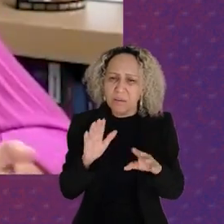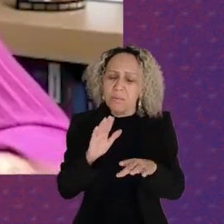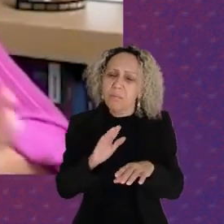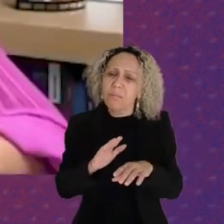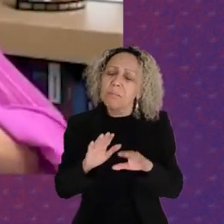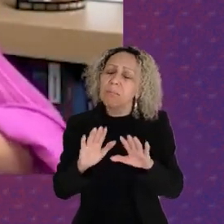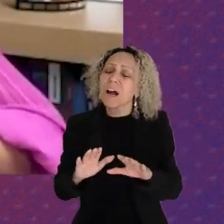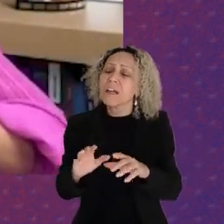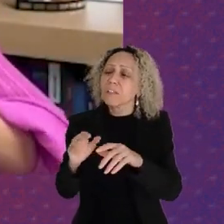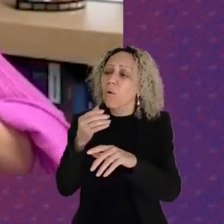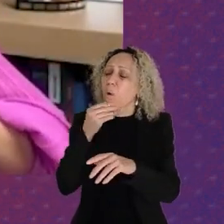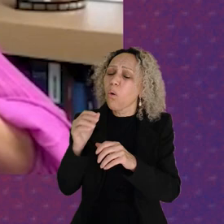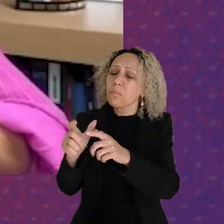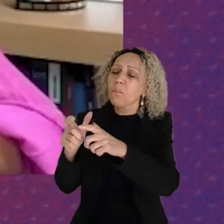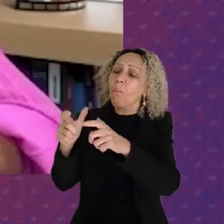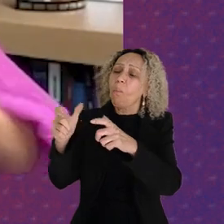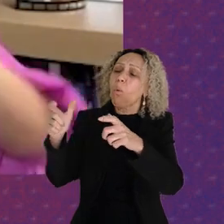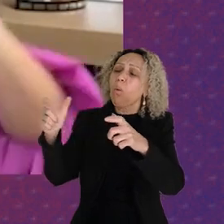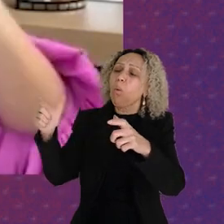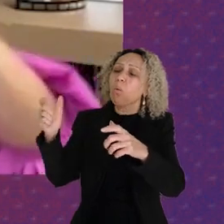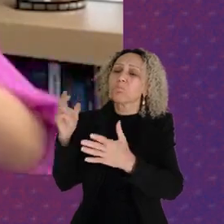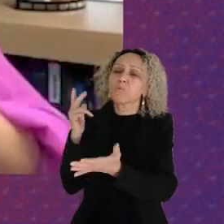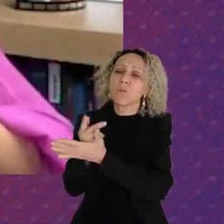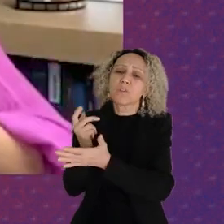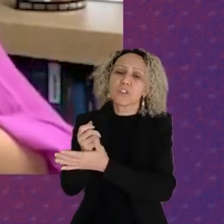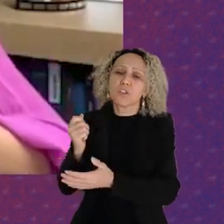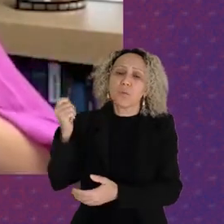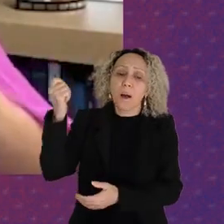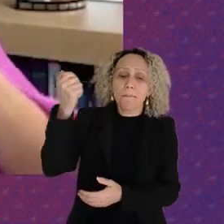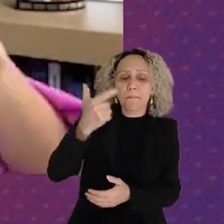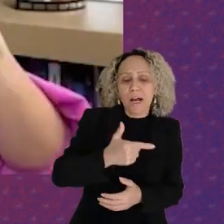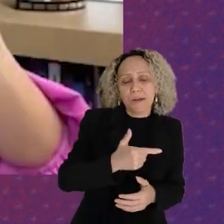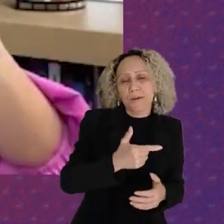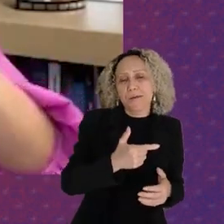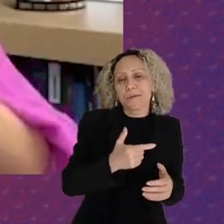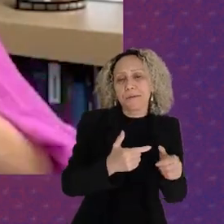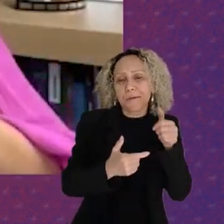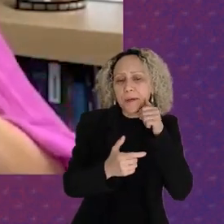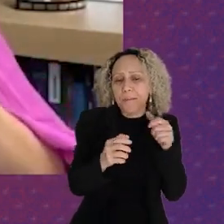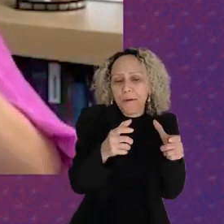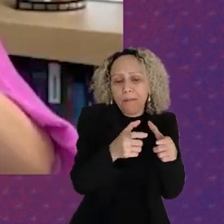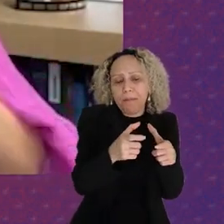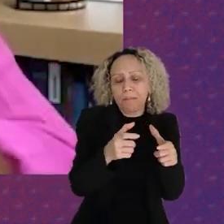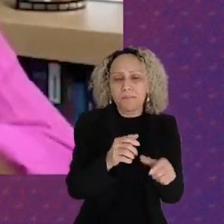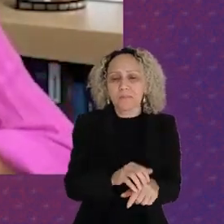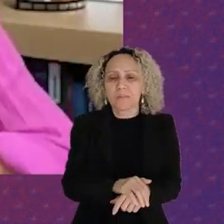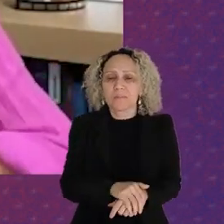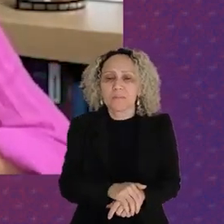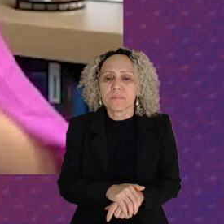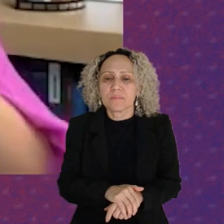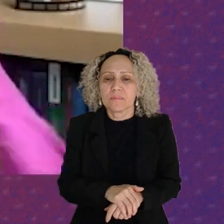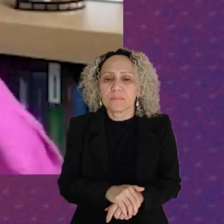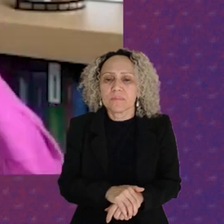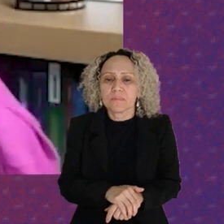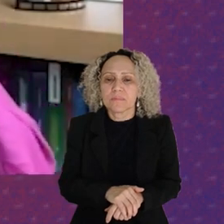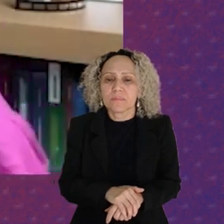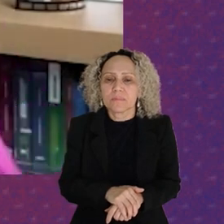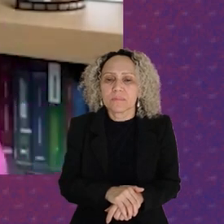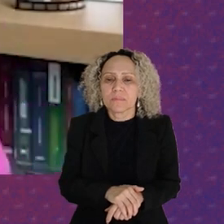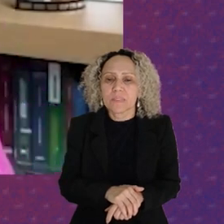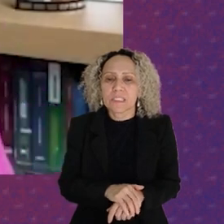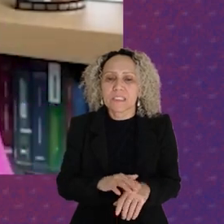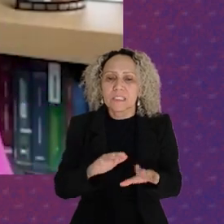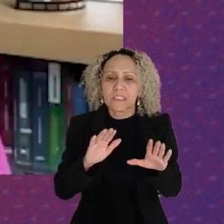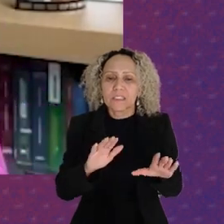homens. Então, isso ainda, essa discrepância, ela ainda acena para esse